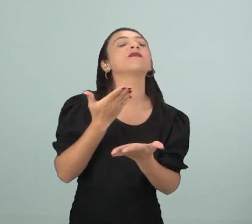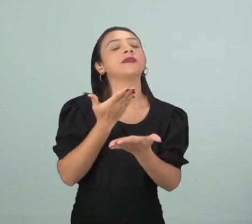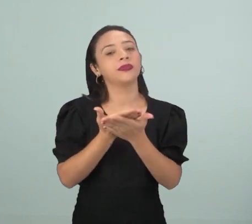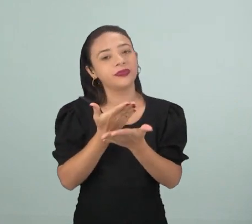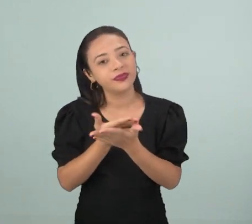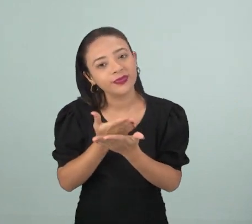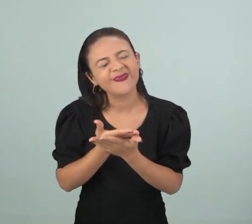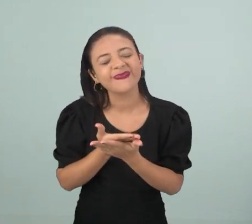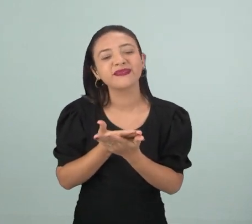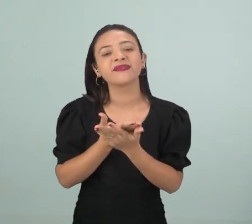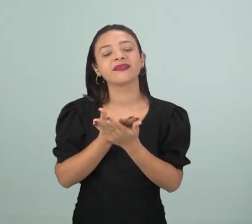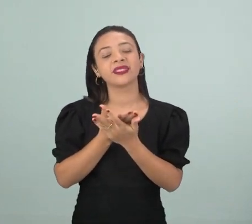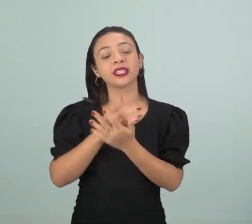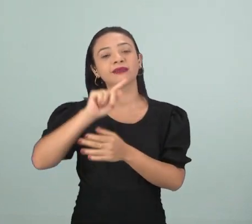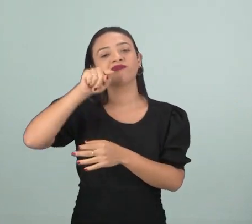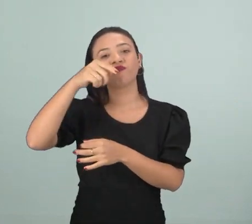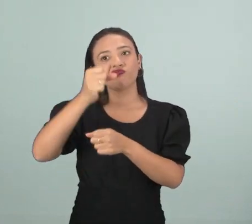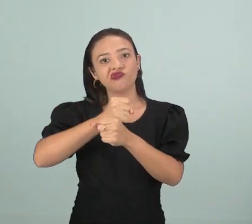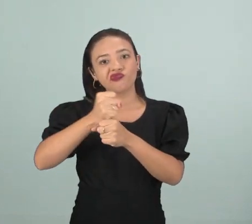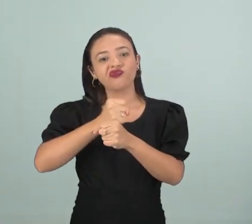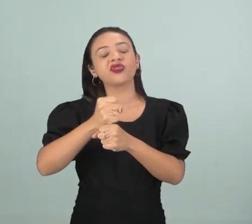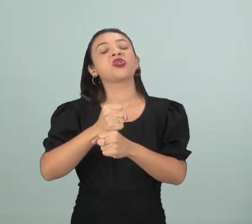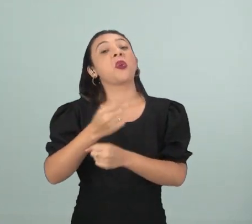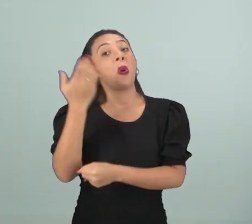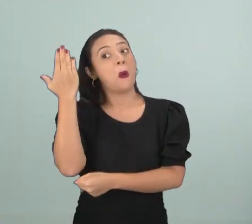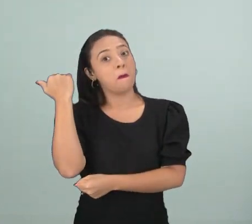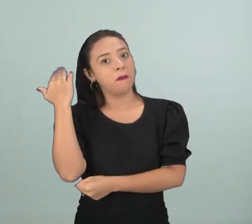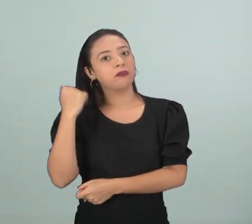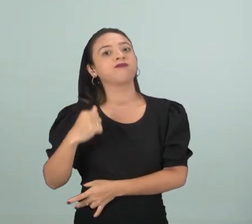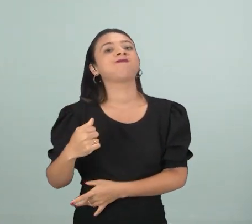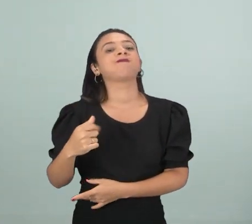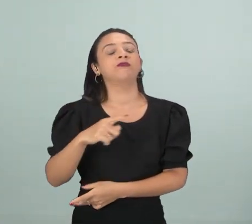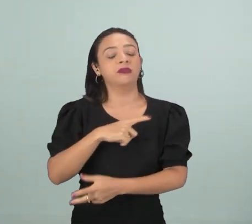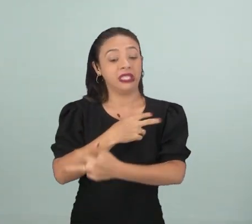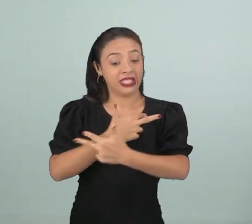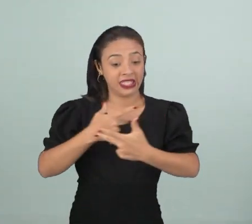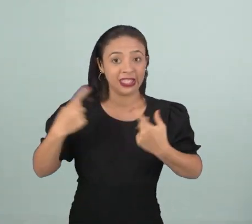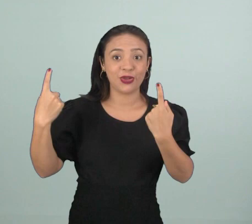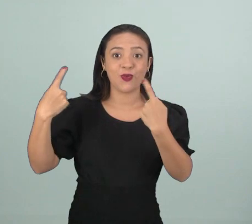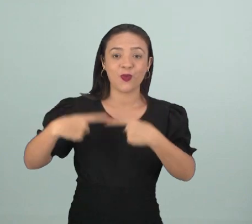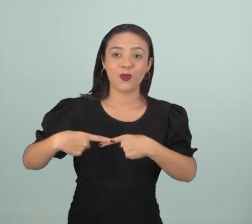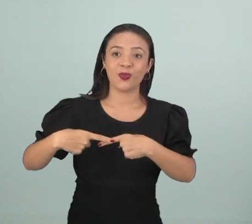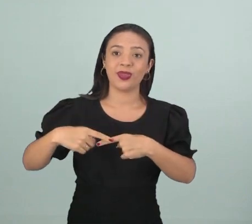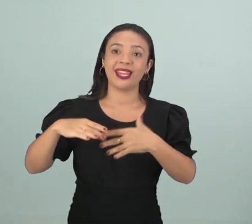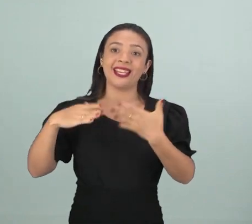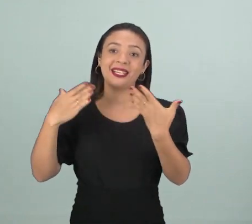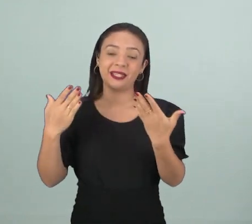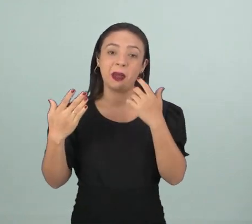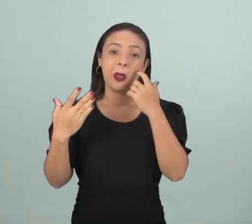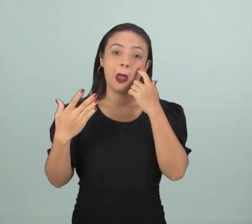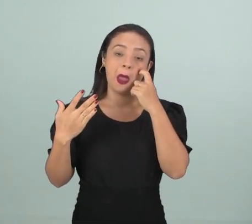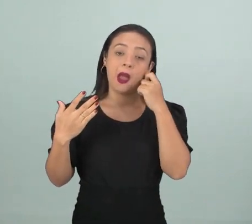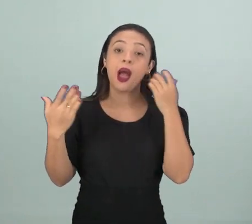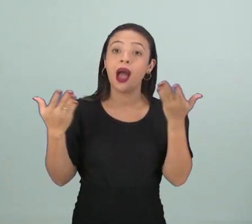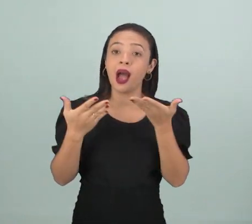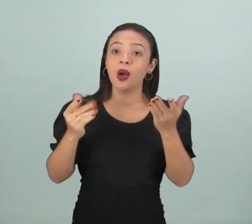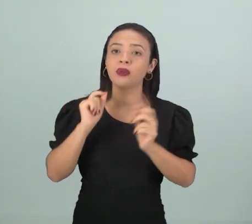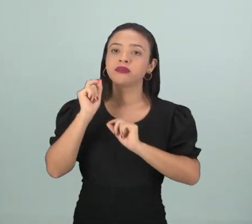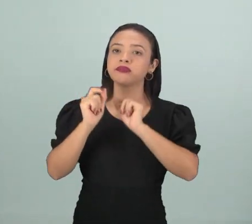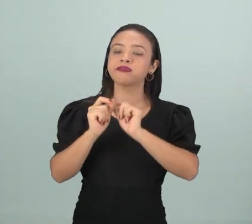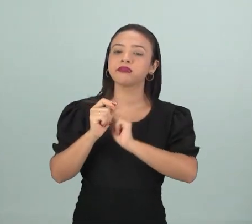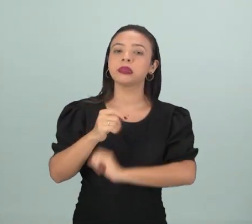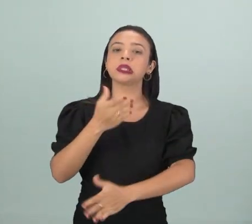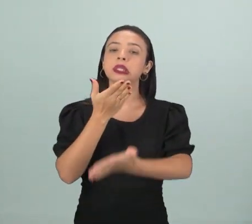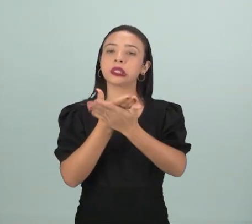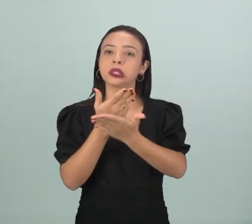conteúdos e trabalhos depois de um ano letivo extremamente desafiador e vamos começar nesse primeiro momento fazendo uma reanálise